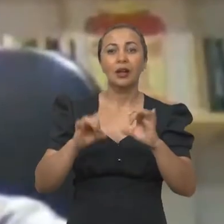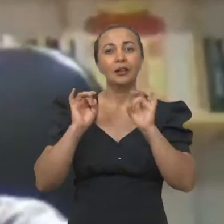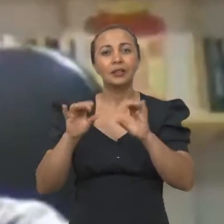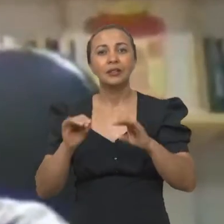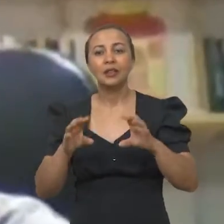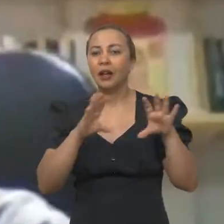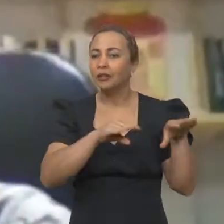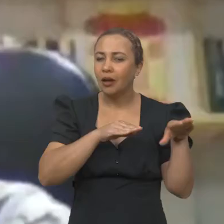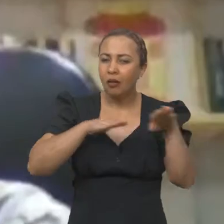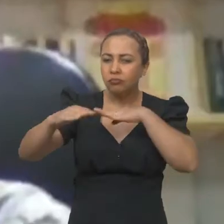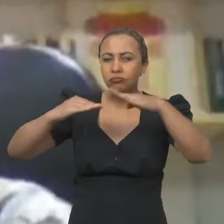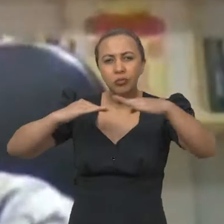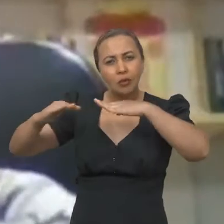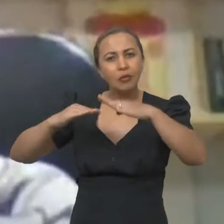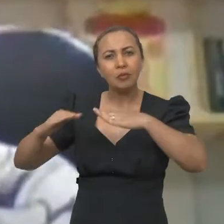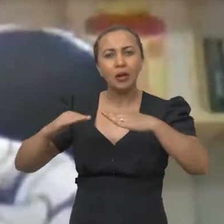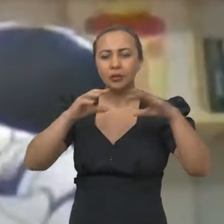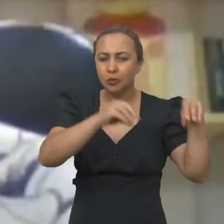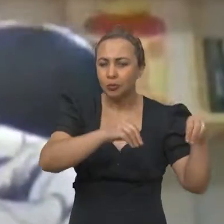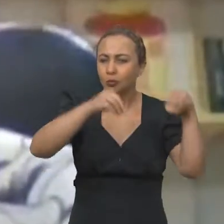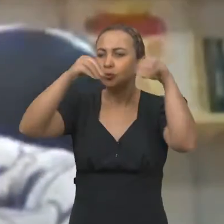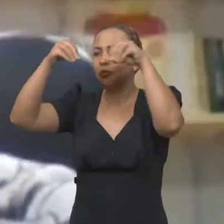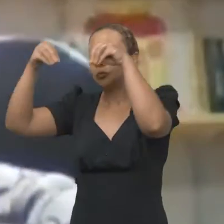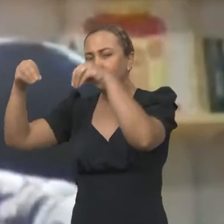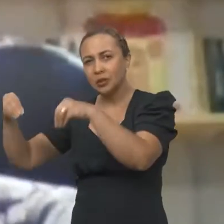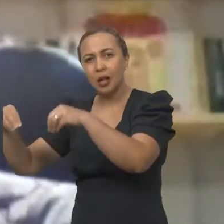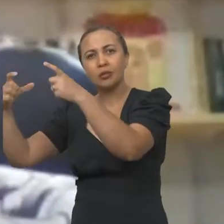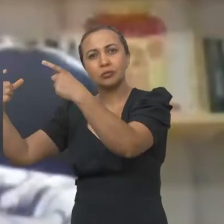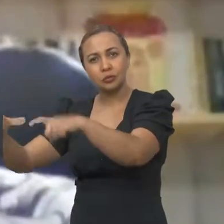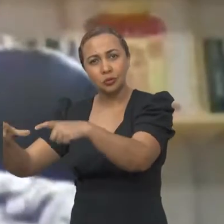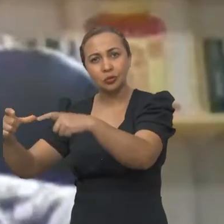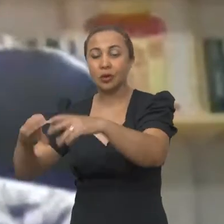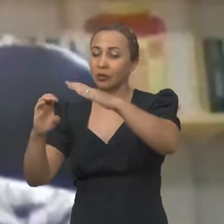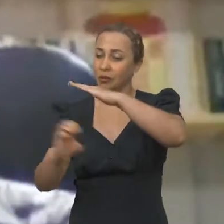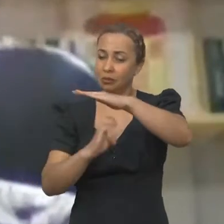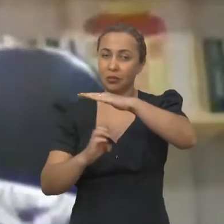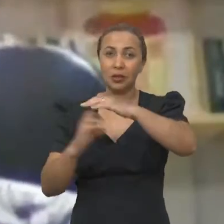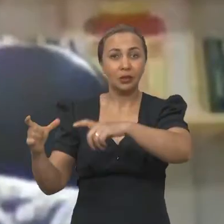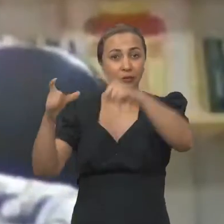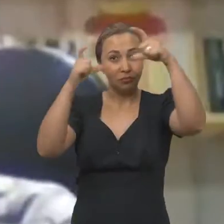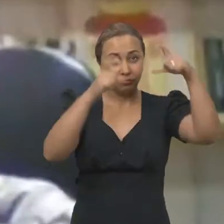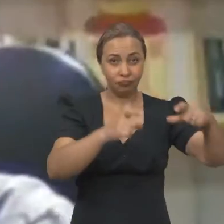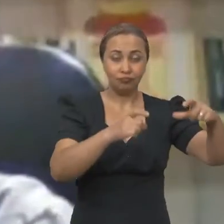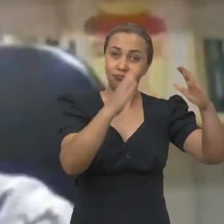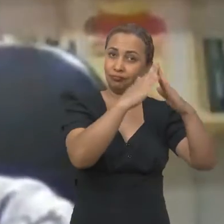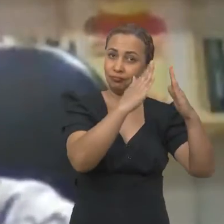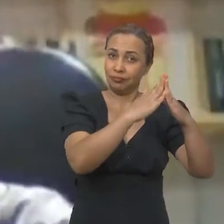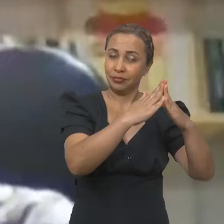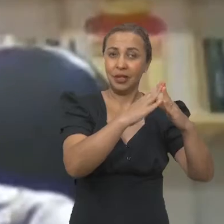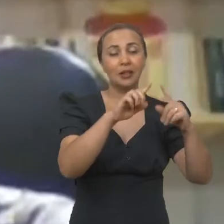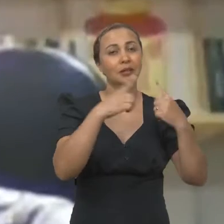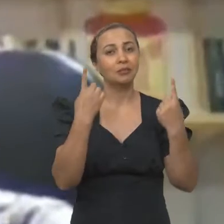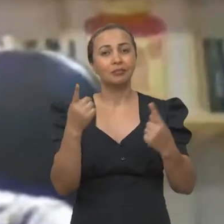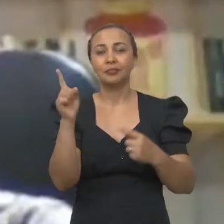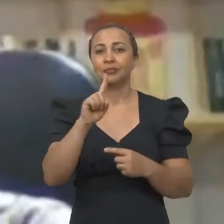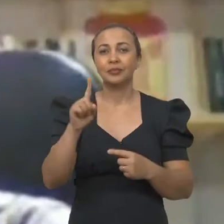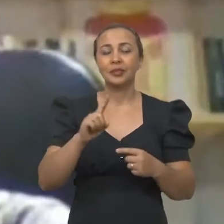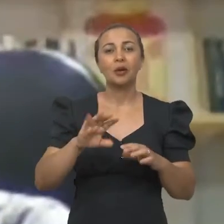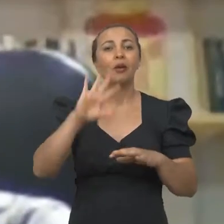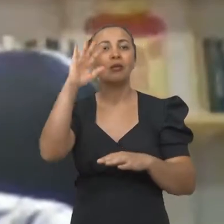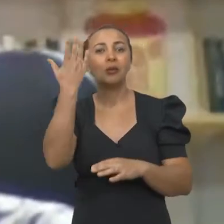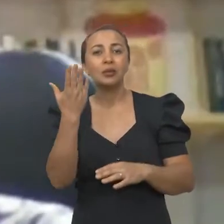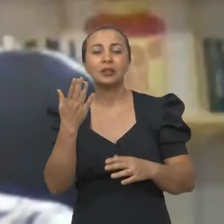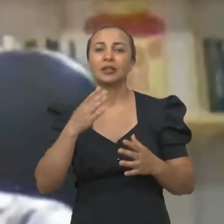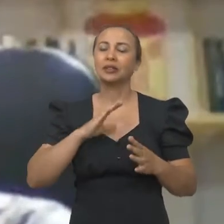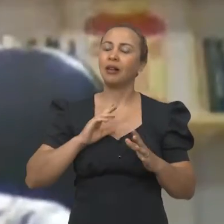essa mobilidade, né? Essa transferência do lugar da empresa para casa, mas isso não é feito